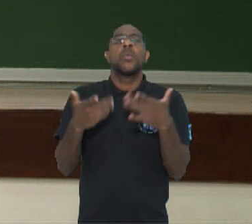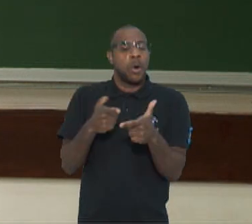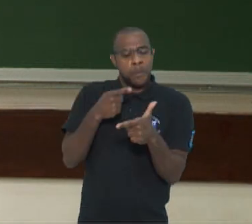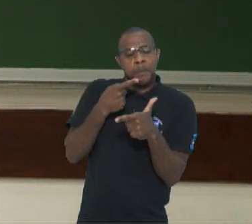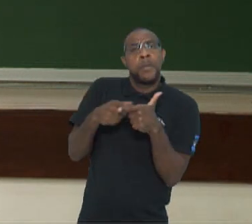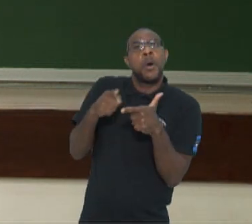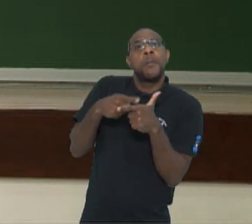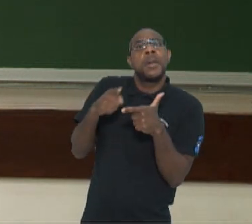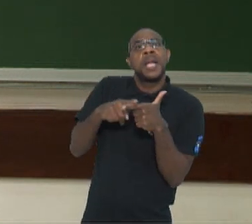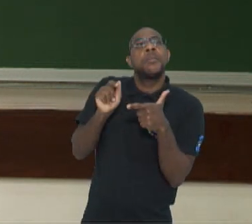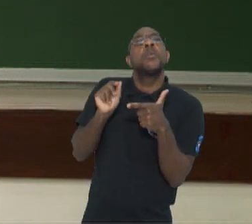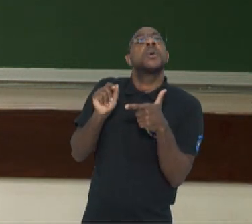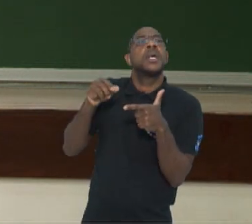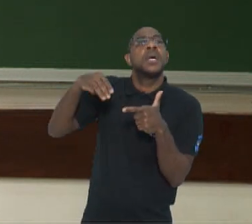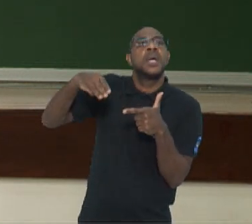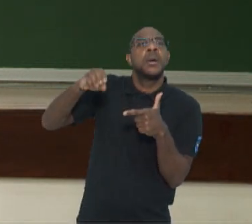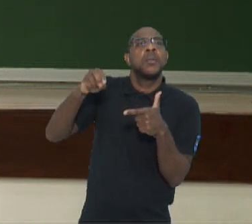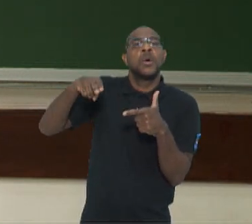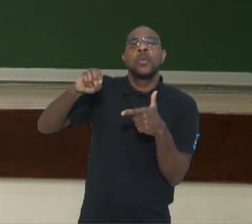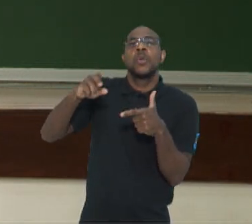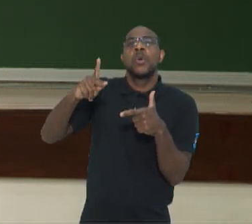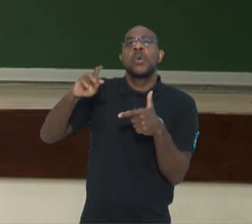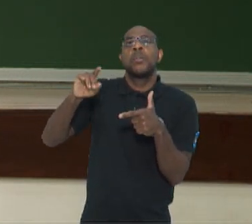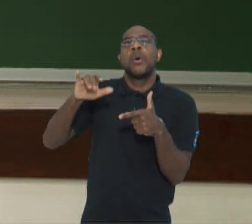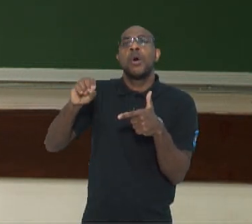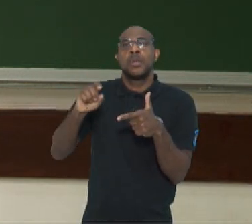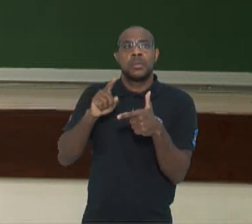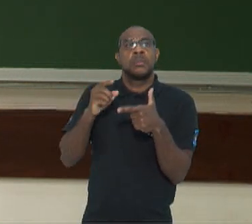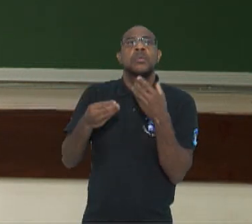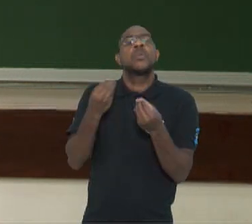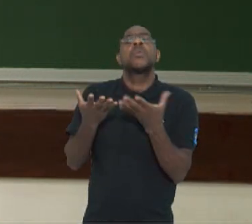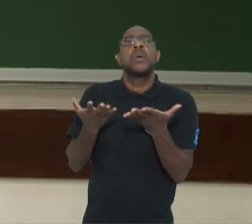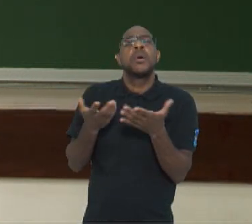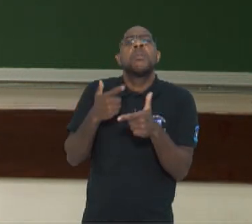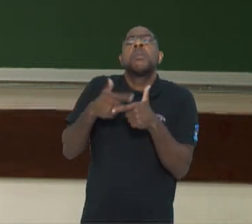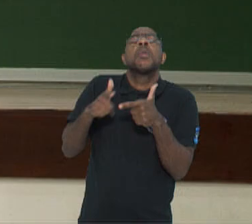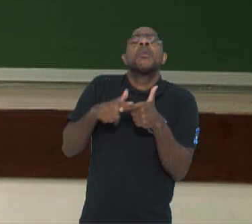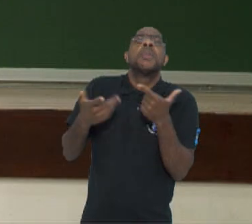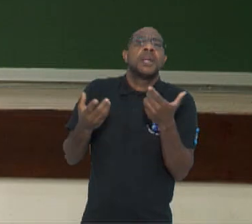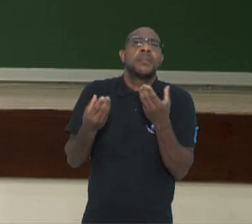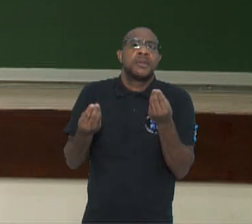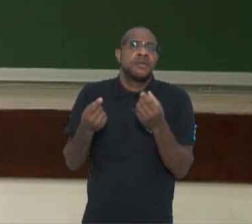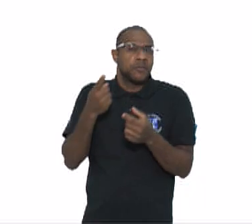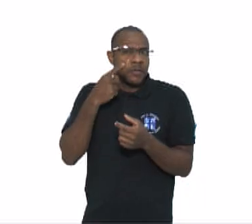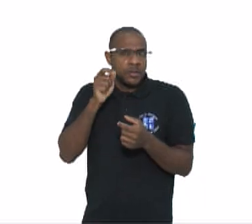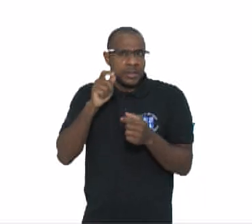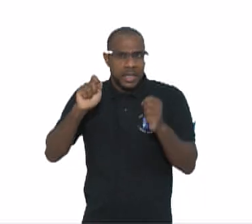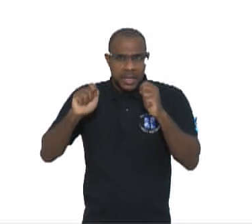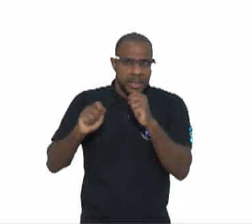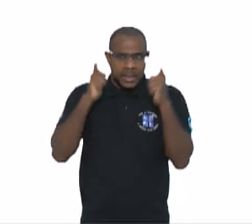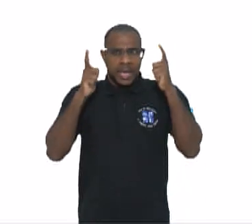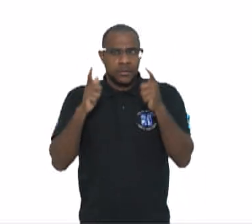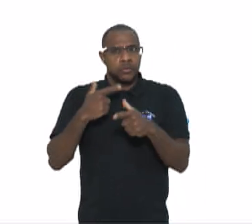do monopólio? Ok? Vamos ver se vocês já estão antenados aí com essas questões sociais.